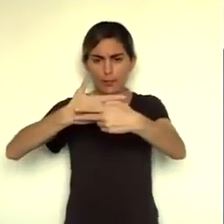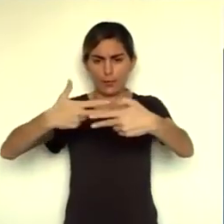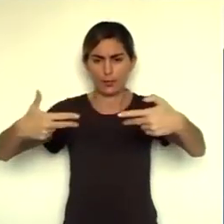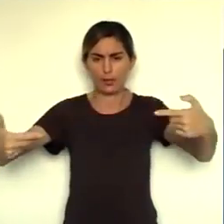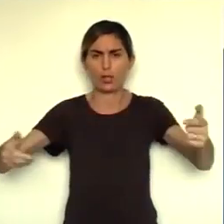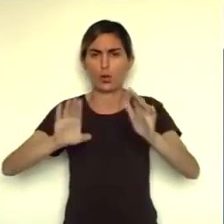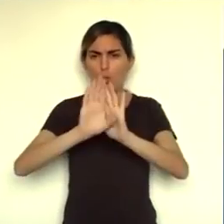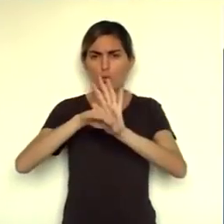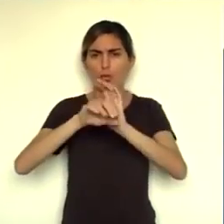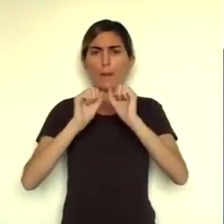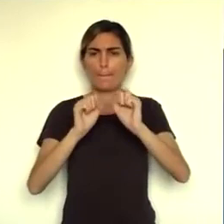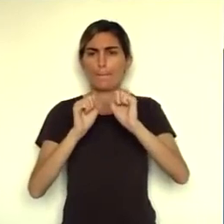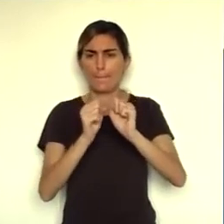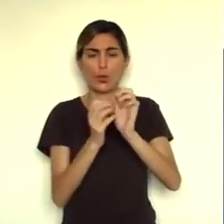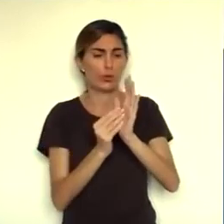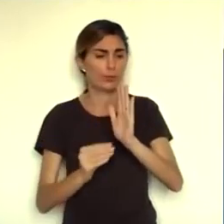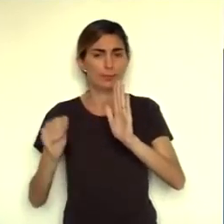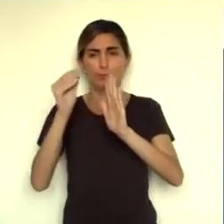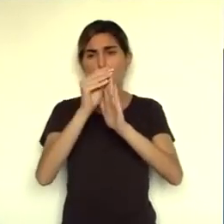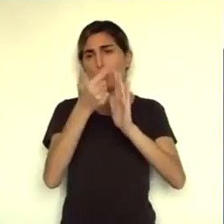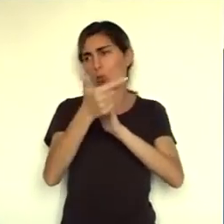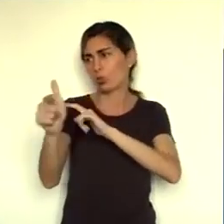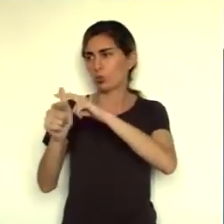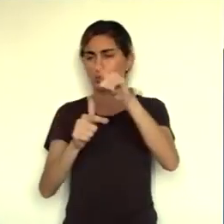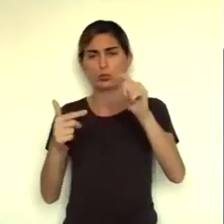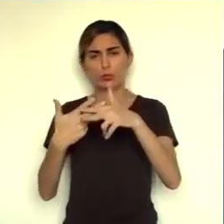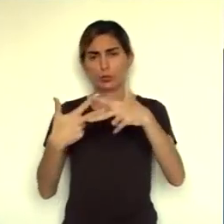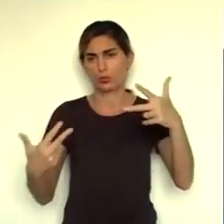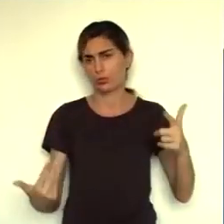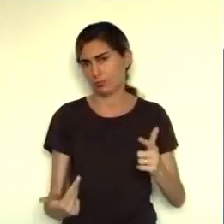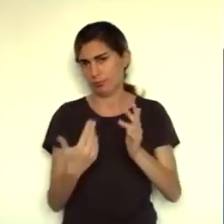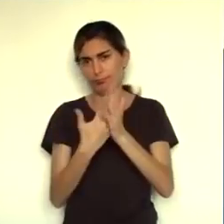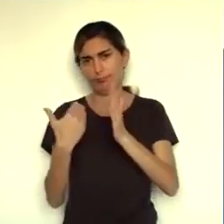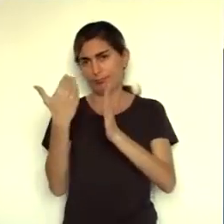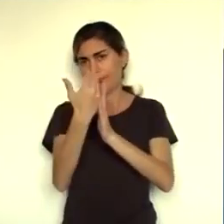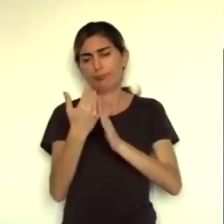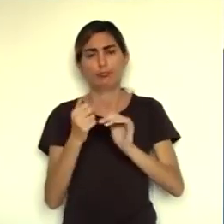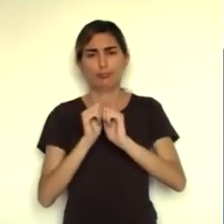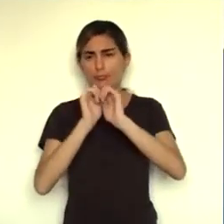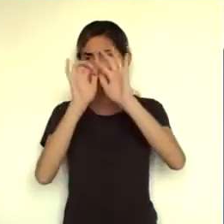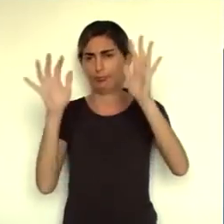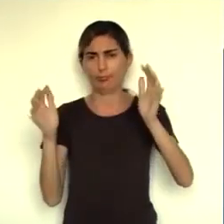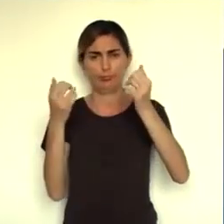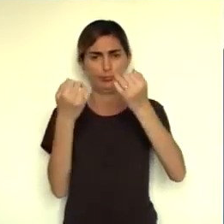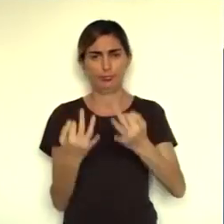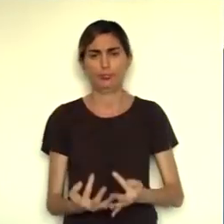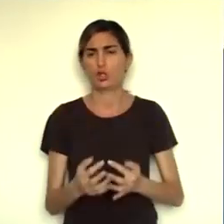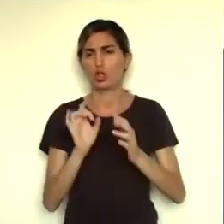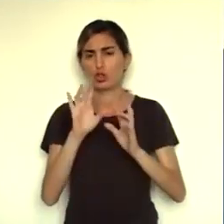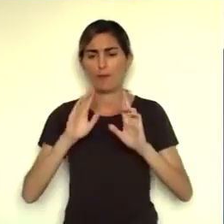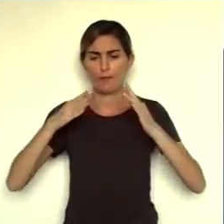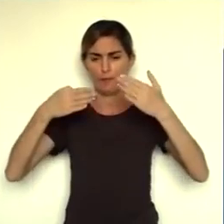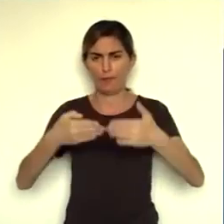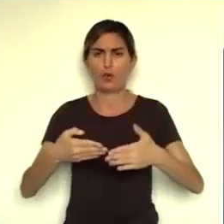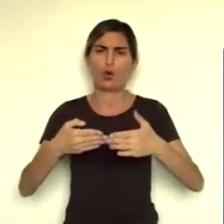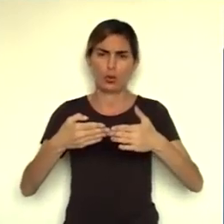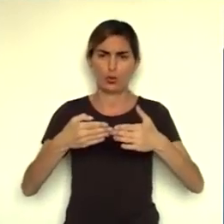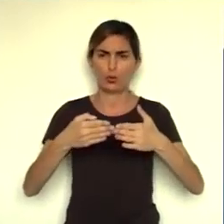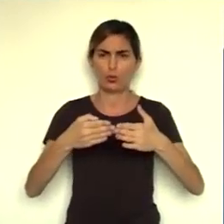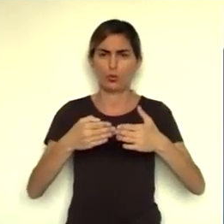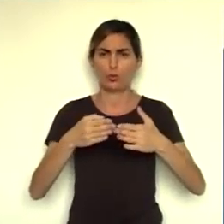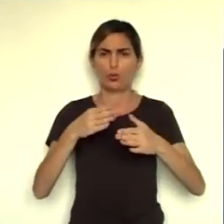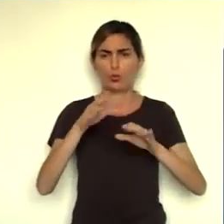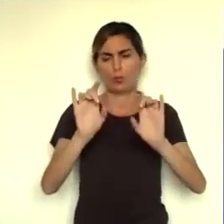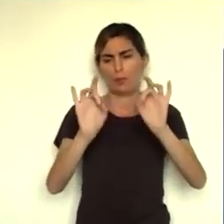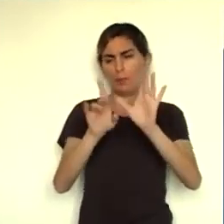inclusive, pode até ressaltar outros elementos maiores, outros elementos mais abrangentes, e não focar